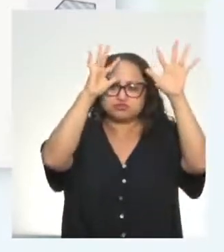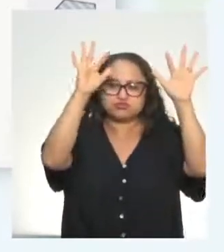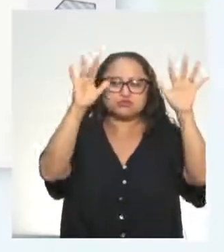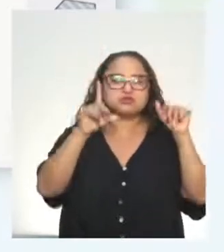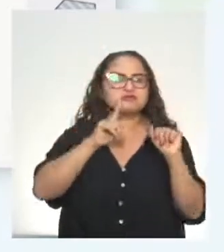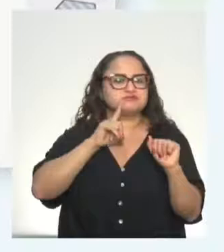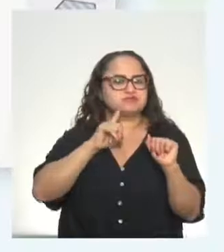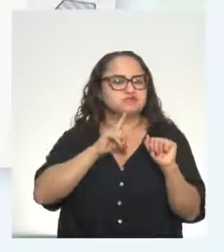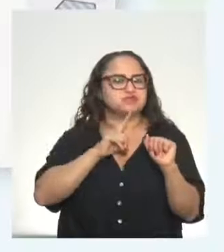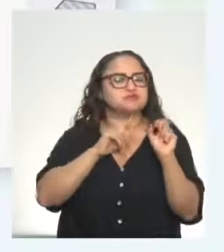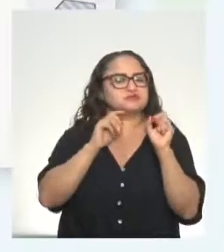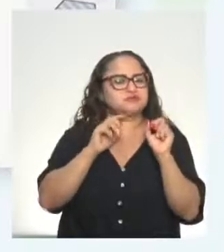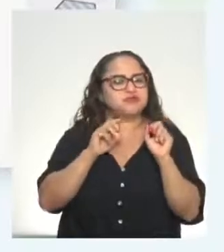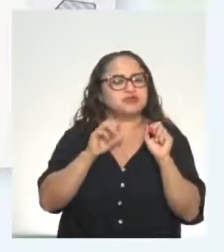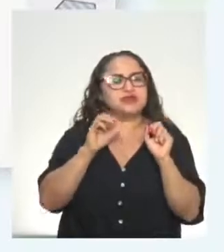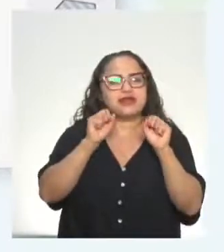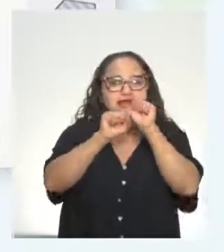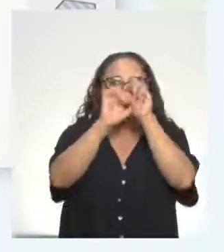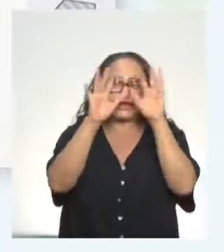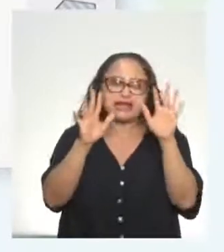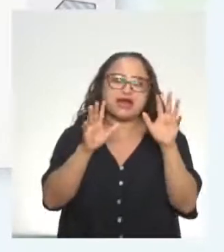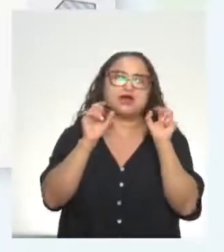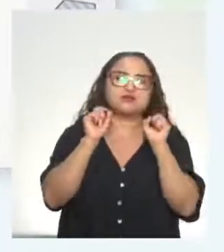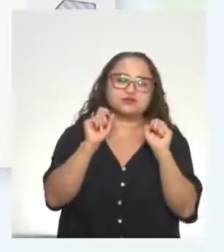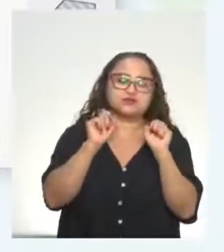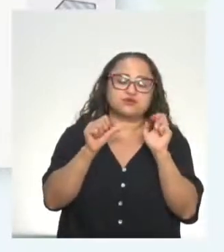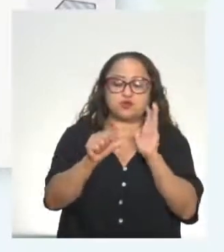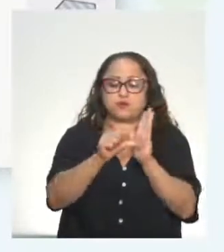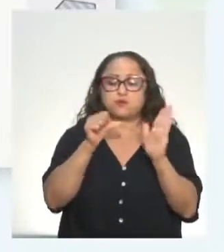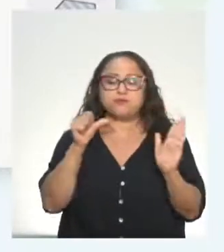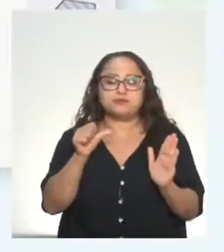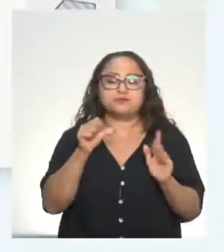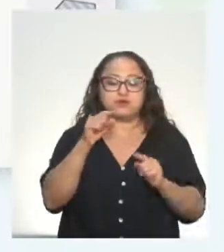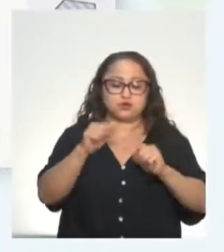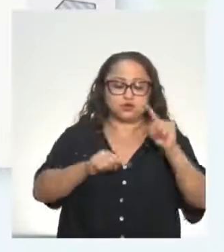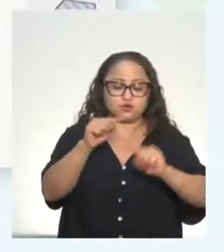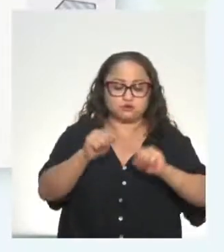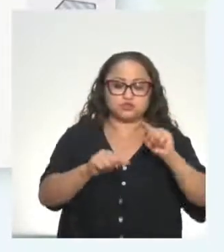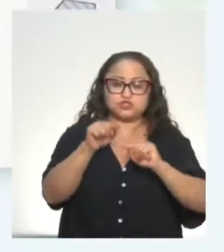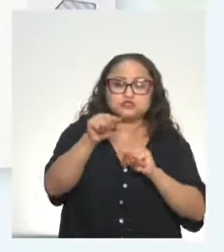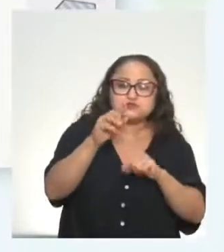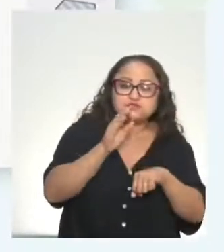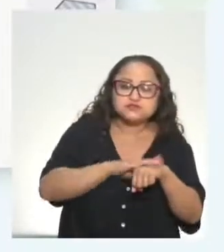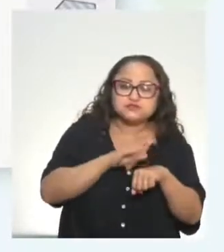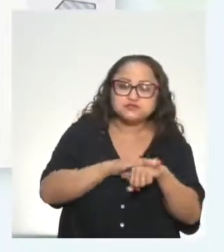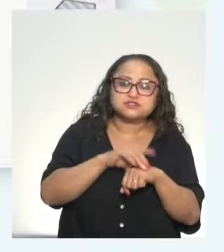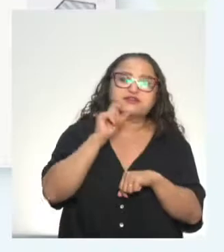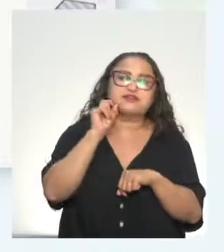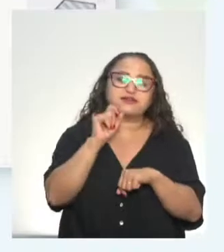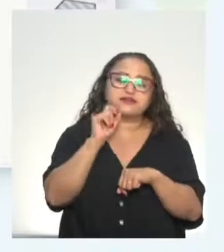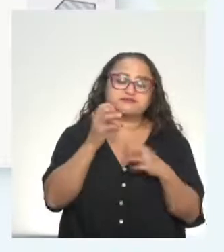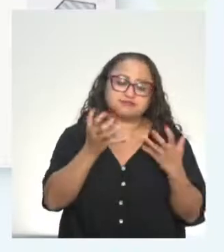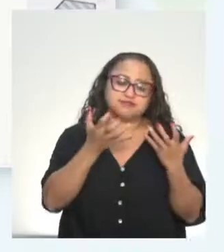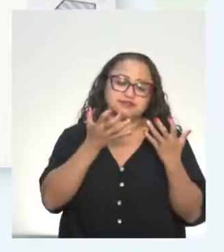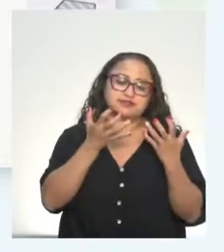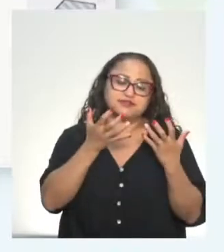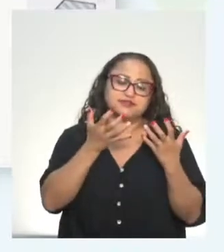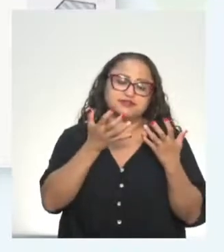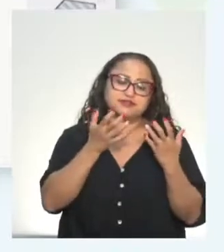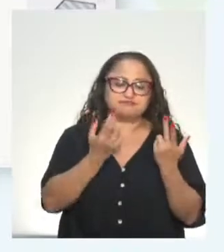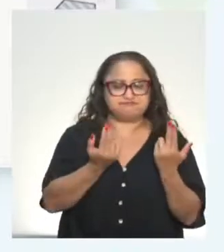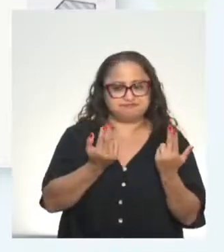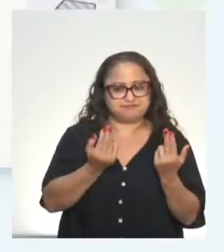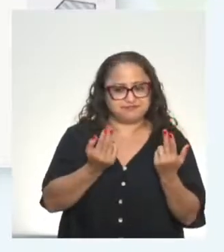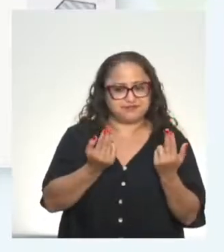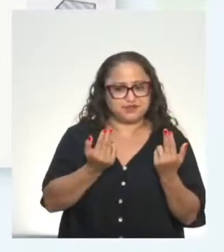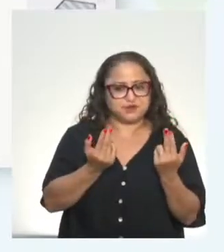lógico que o primeiro objeto que vocês vão fazer aí, a tendência é querer fazer um igual